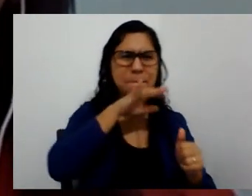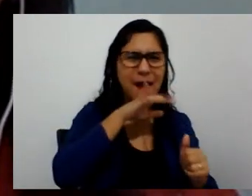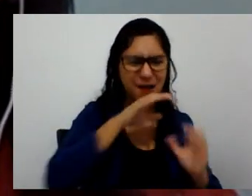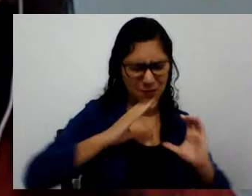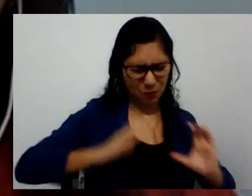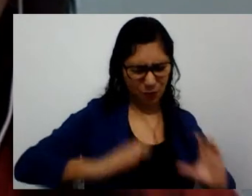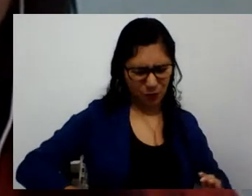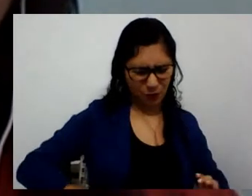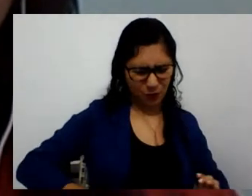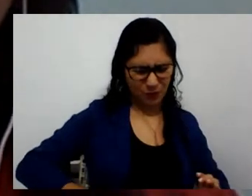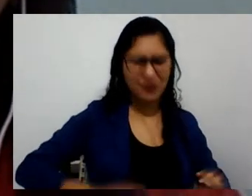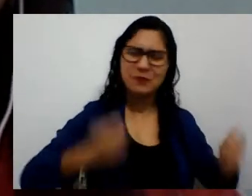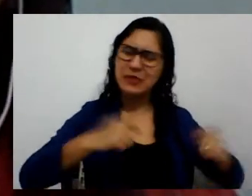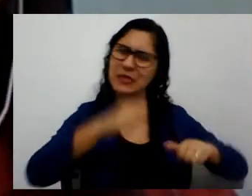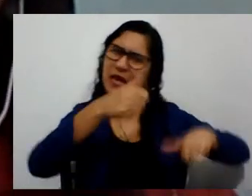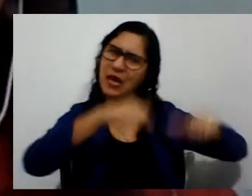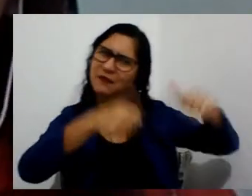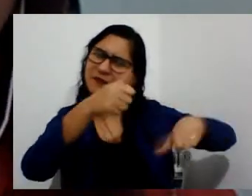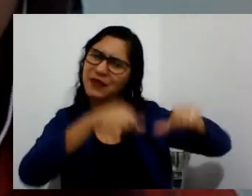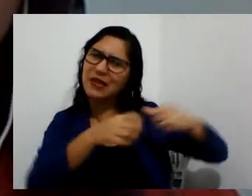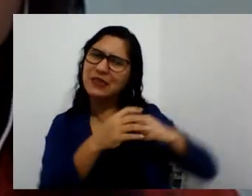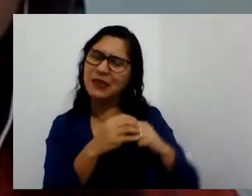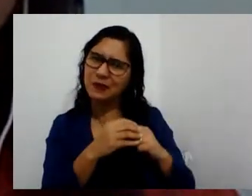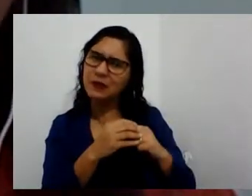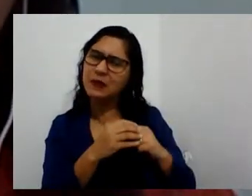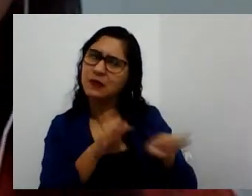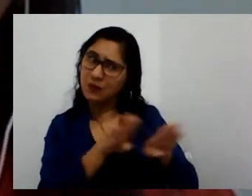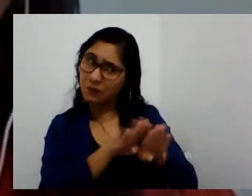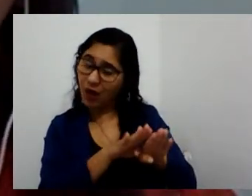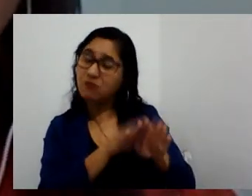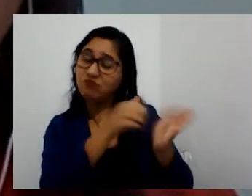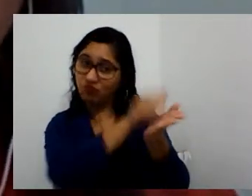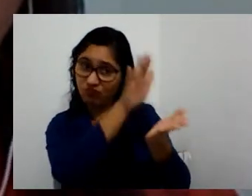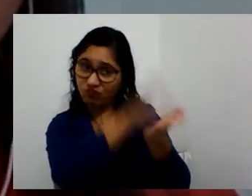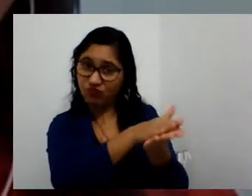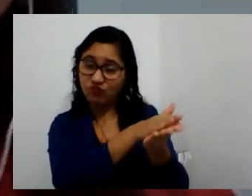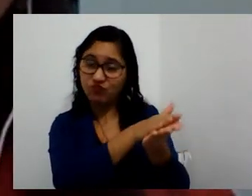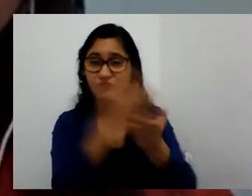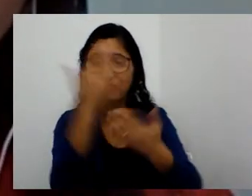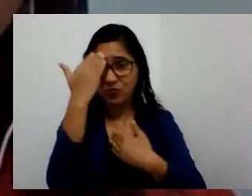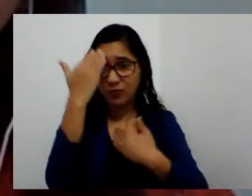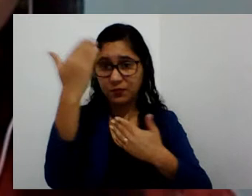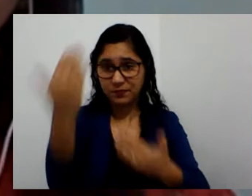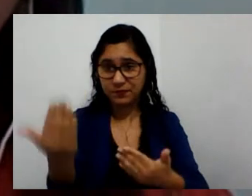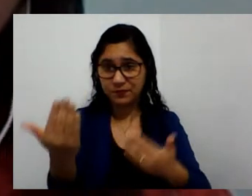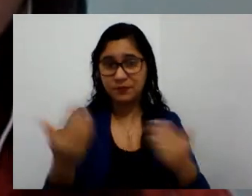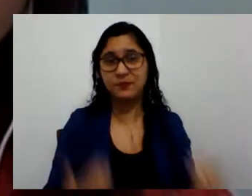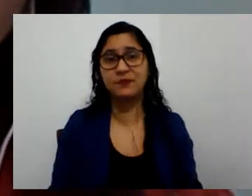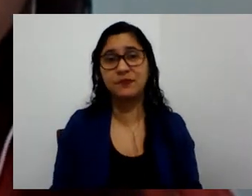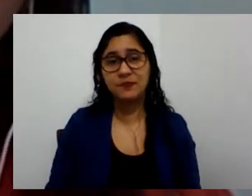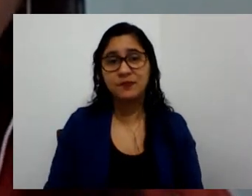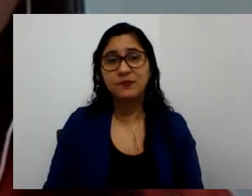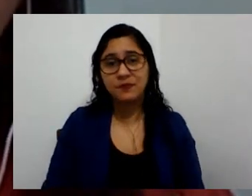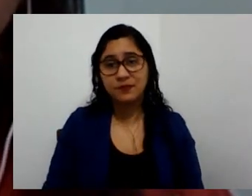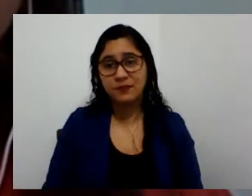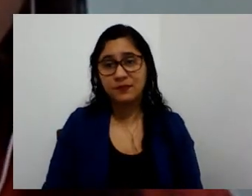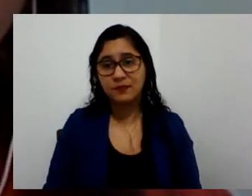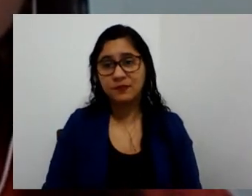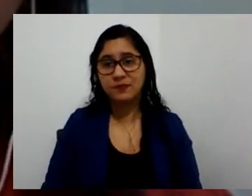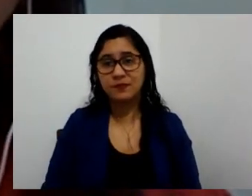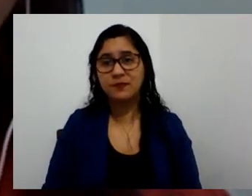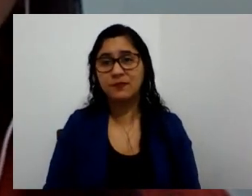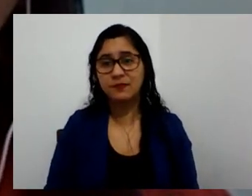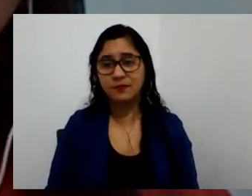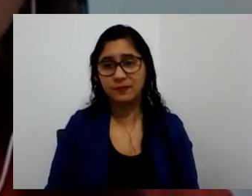serem avaliadas e punidas. Tá? Eu agradeço. Vou deixar 10 segundos para o próximo.